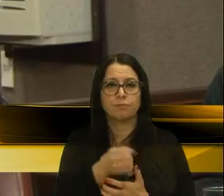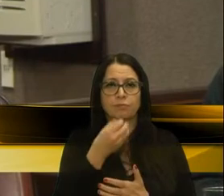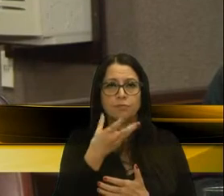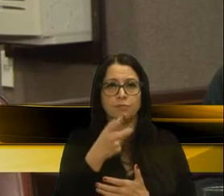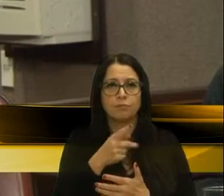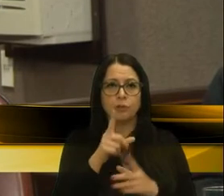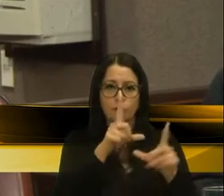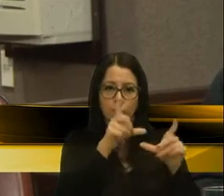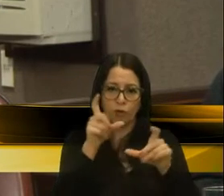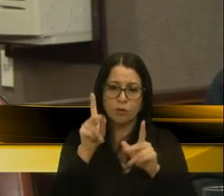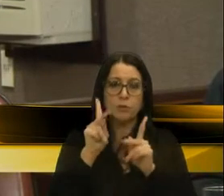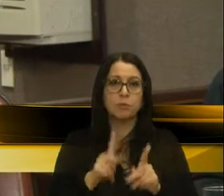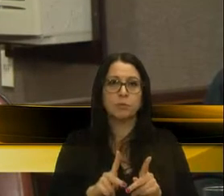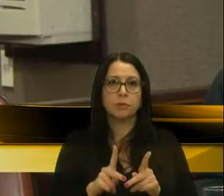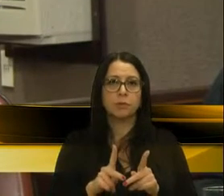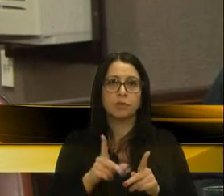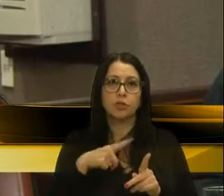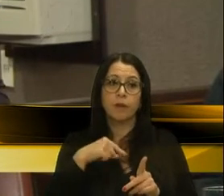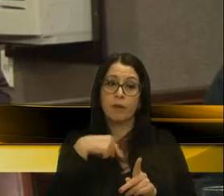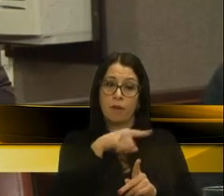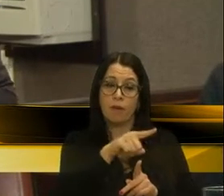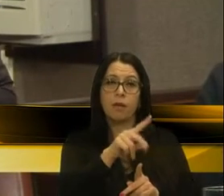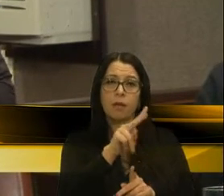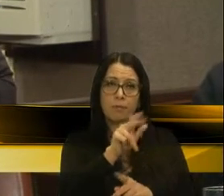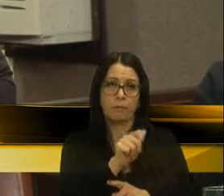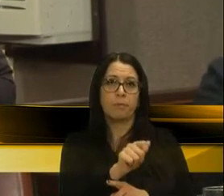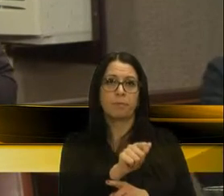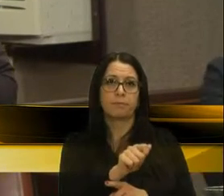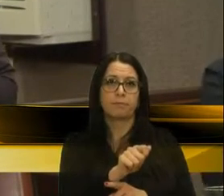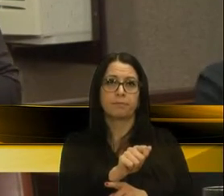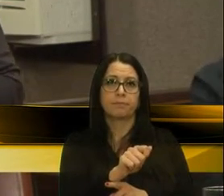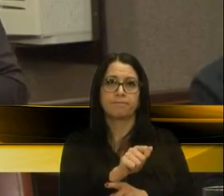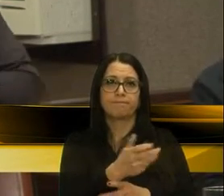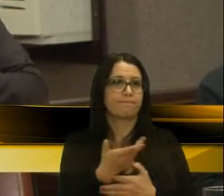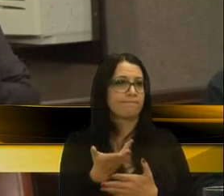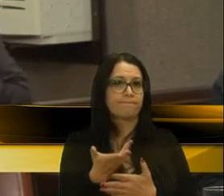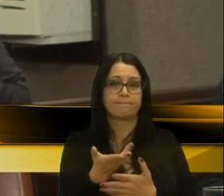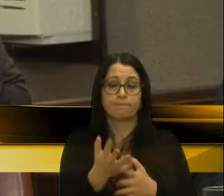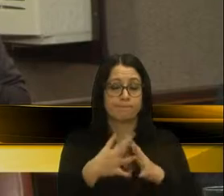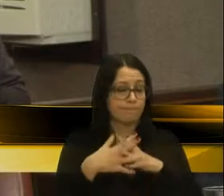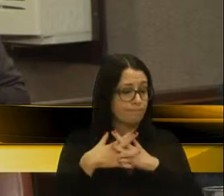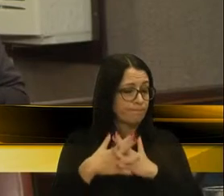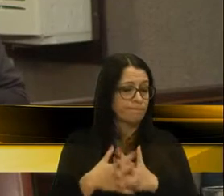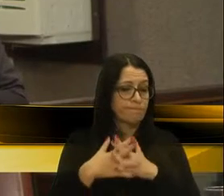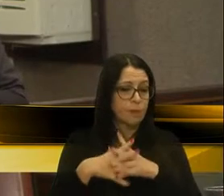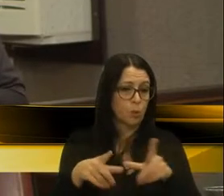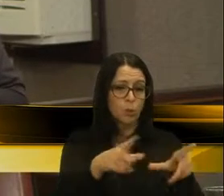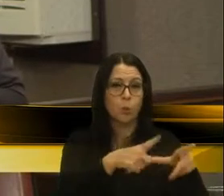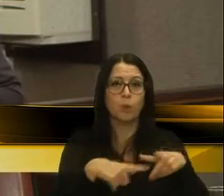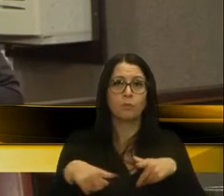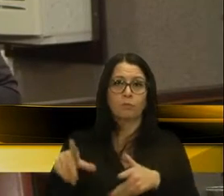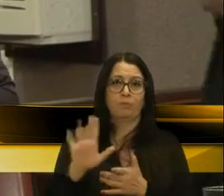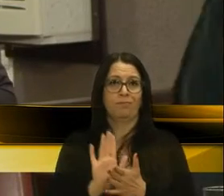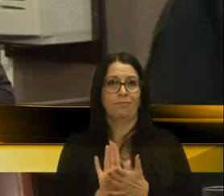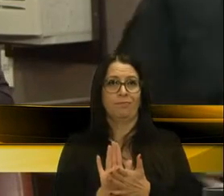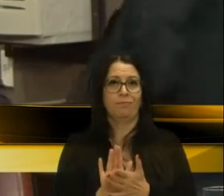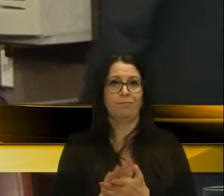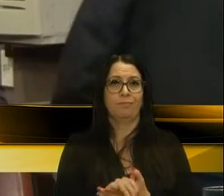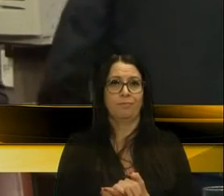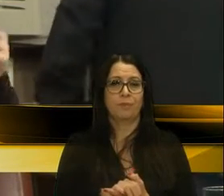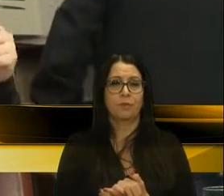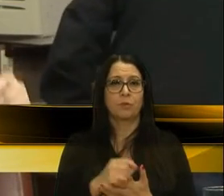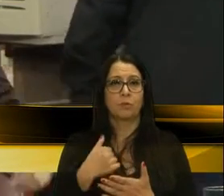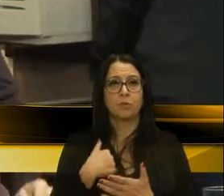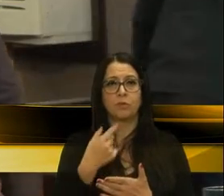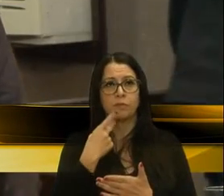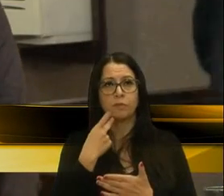de fotos de pessoas que estiveram lá, que estava um caos aquele ambiente. Quando eu